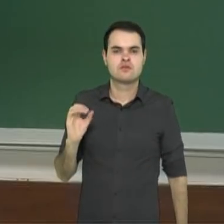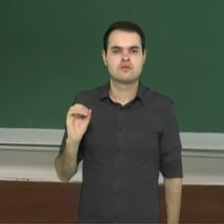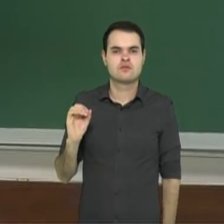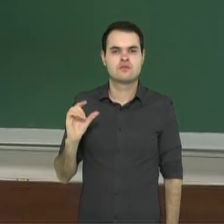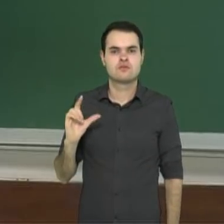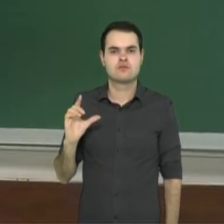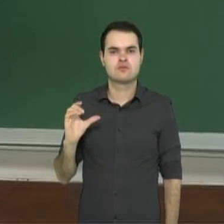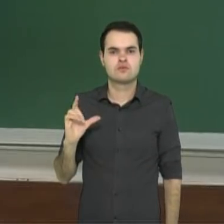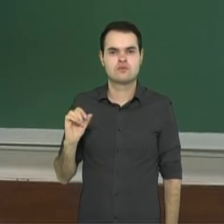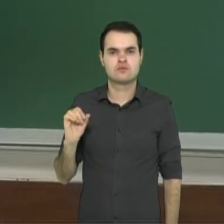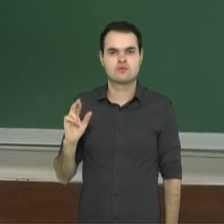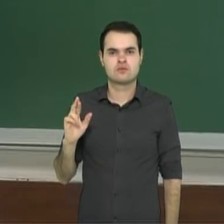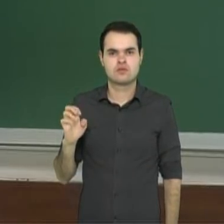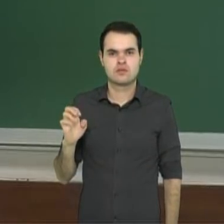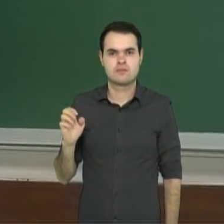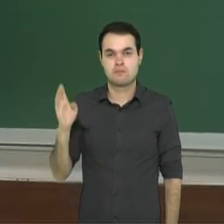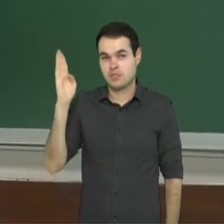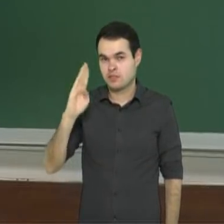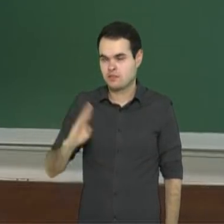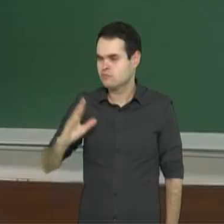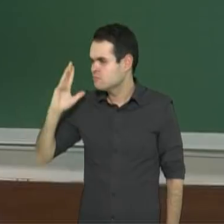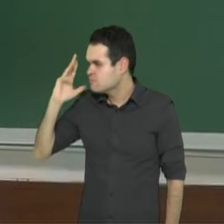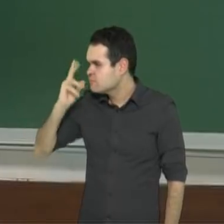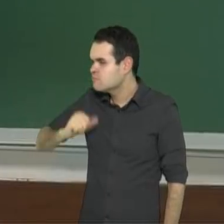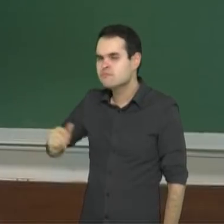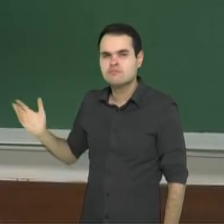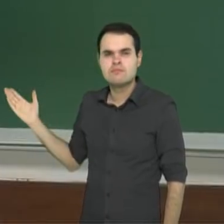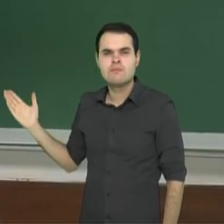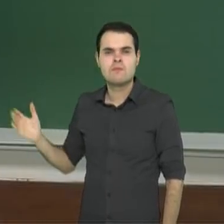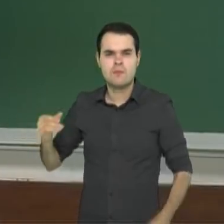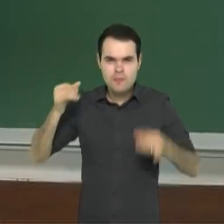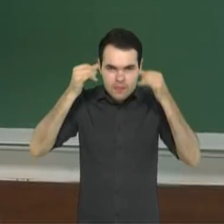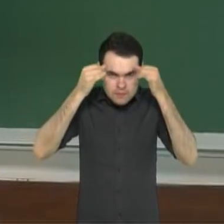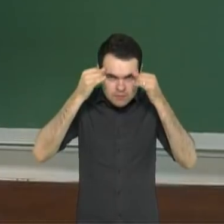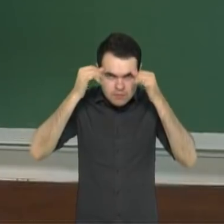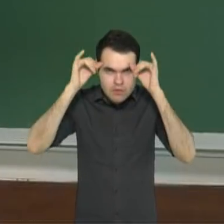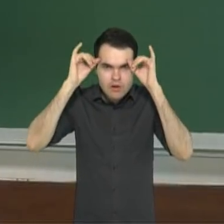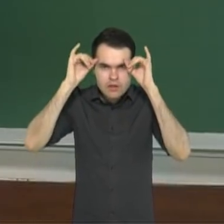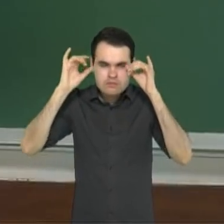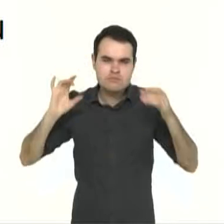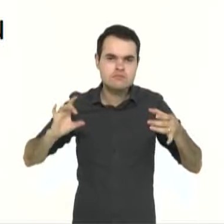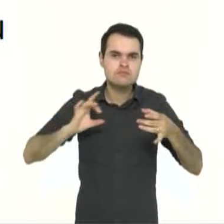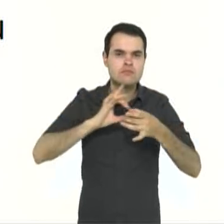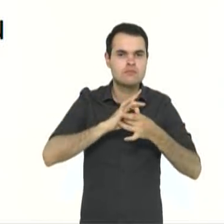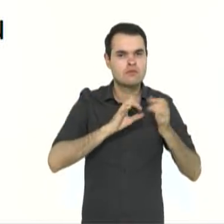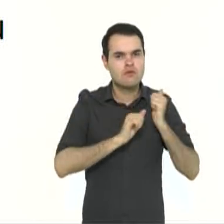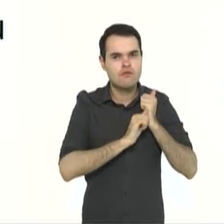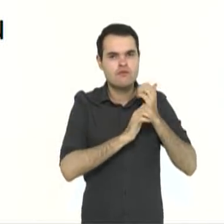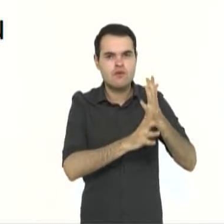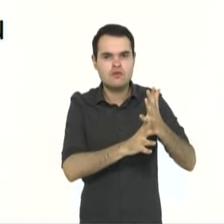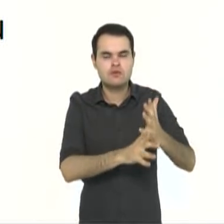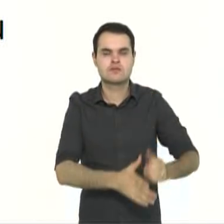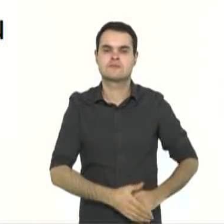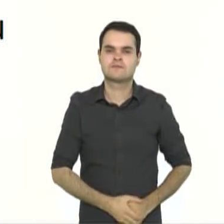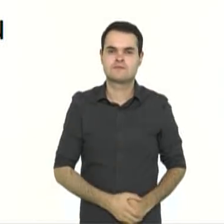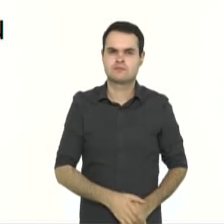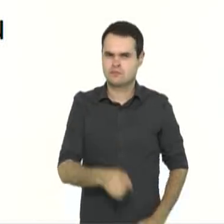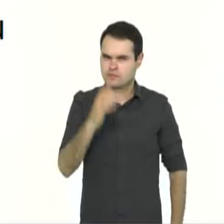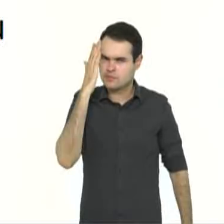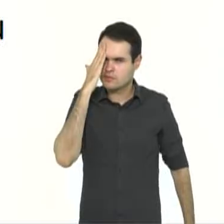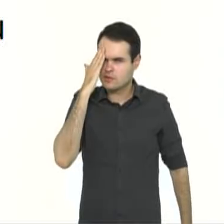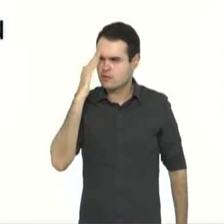é? Olha lá, o boi e o folclore. Você sabe a que